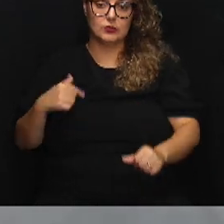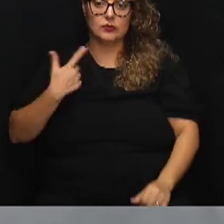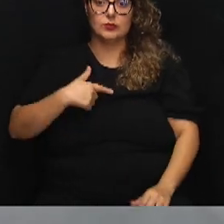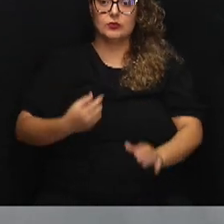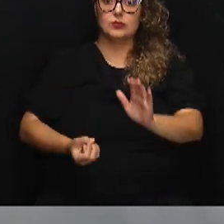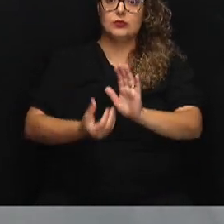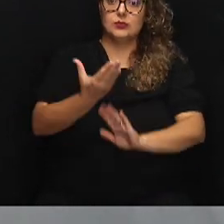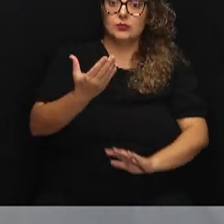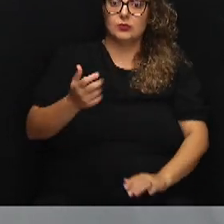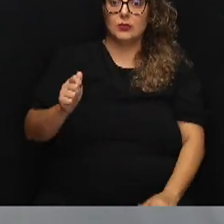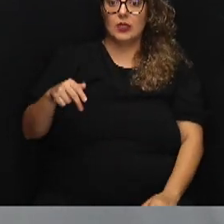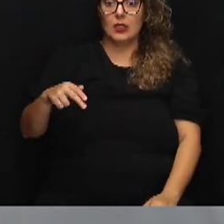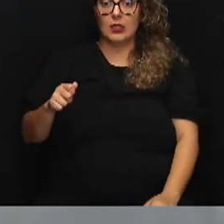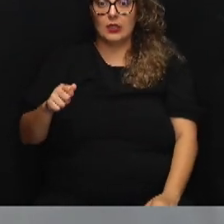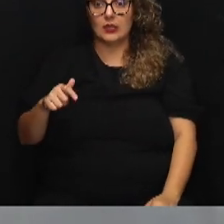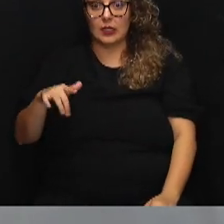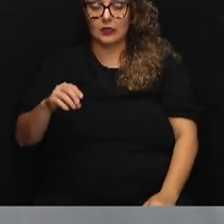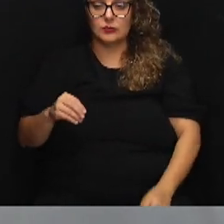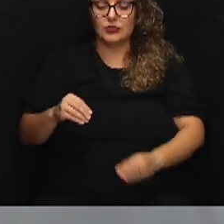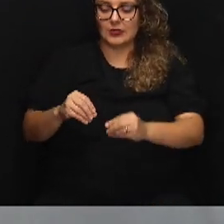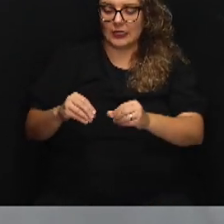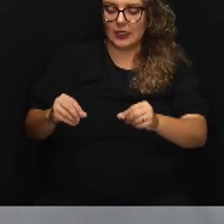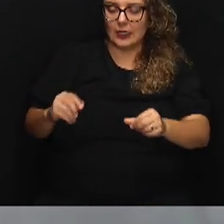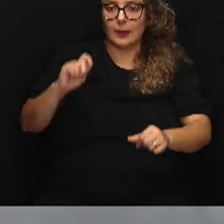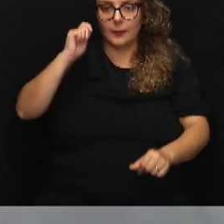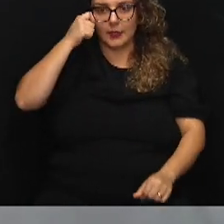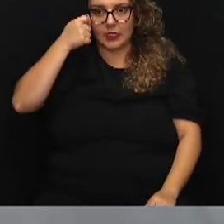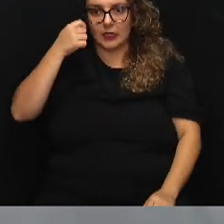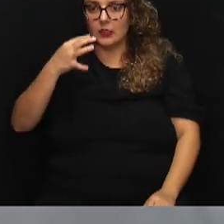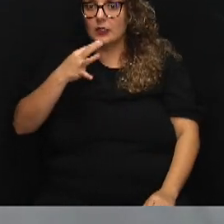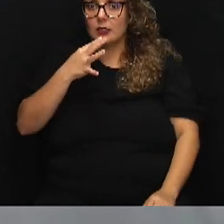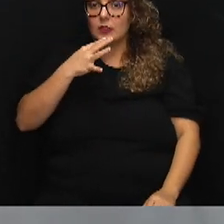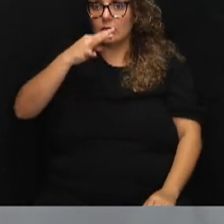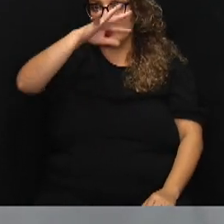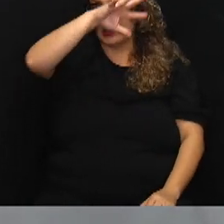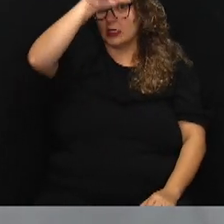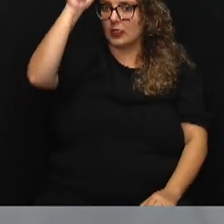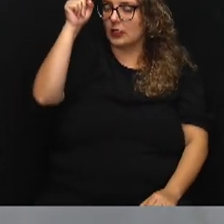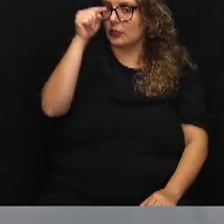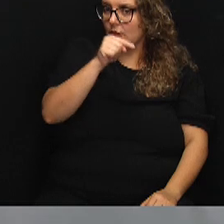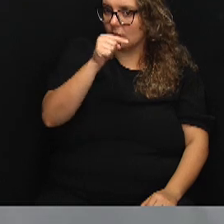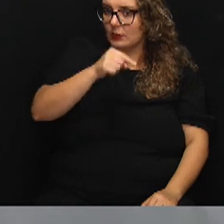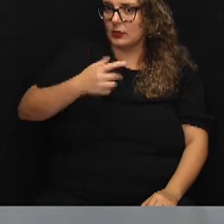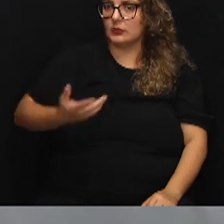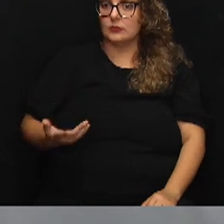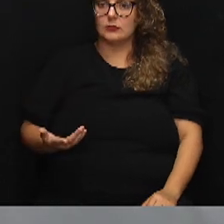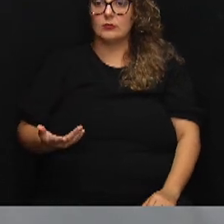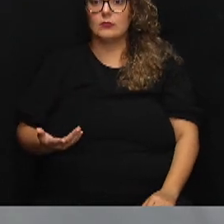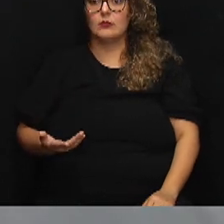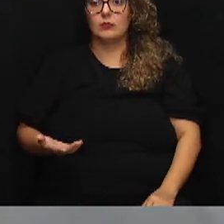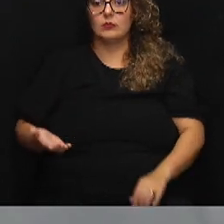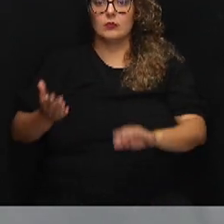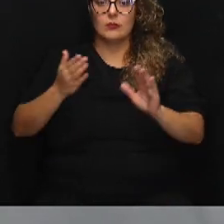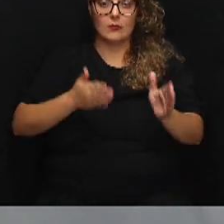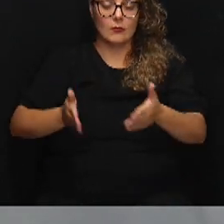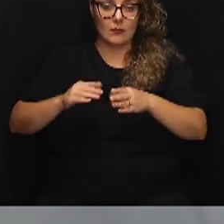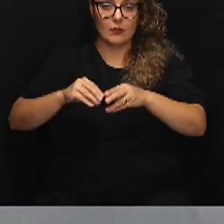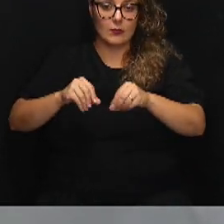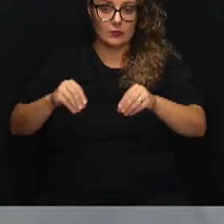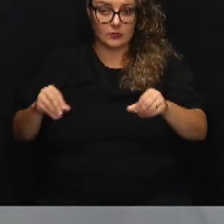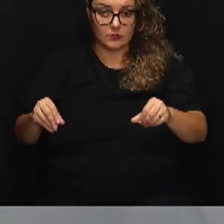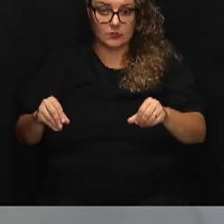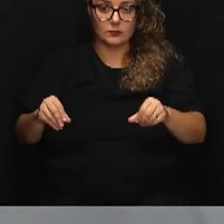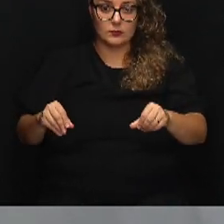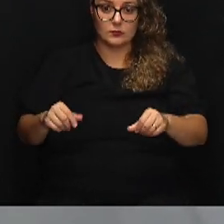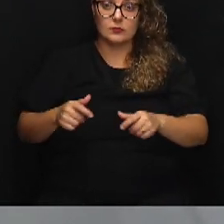um análogo de terra preta, que é conhecida na Amazônia, que lá a produtividade desse solo, dessa terra, é